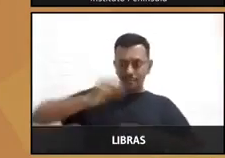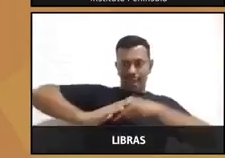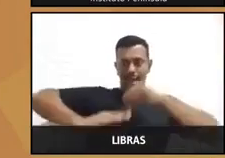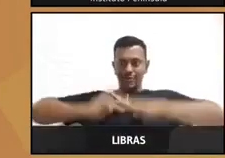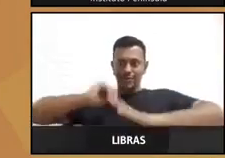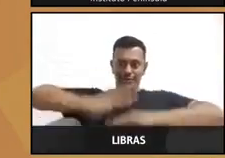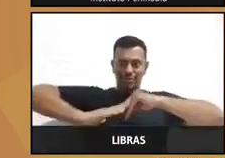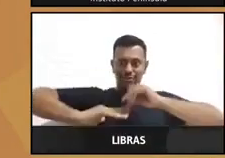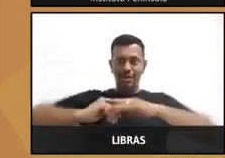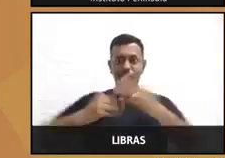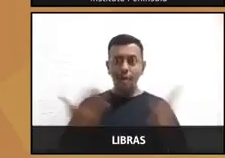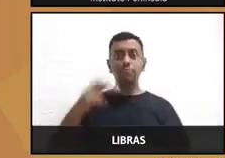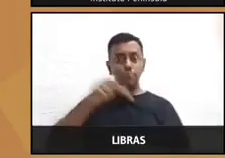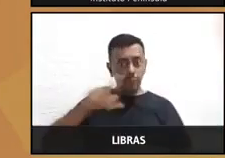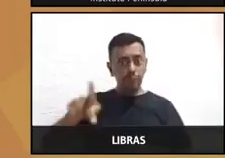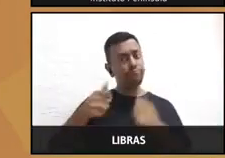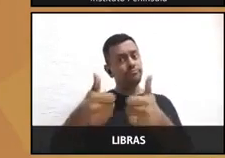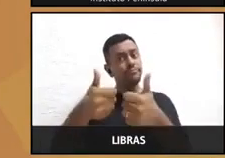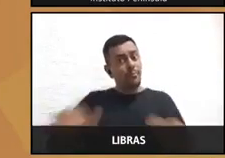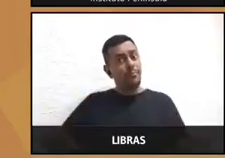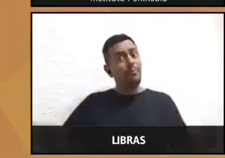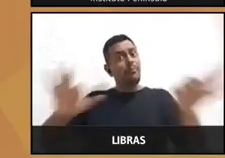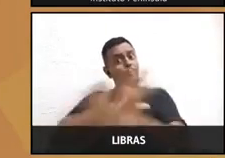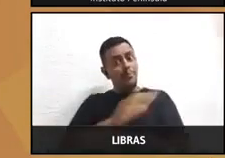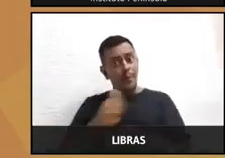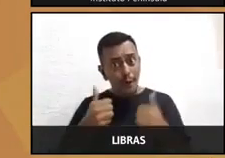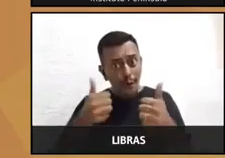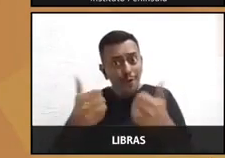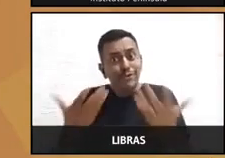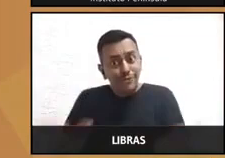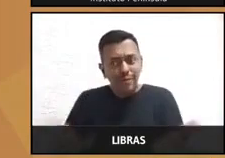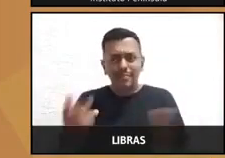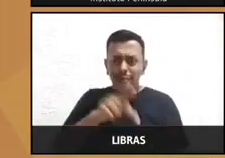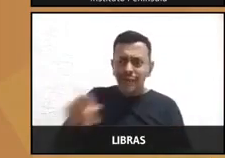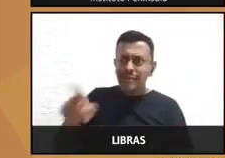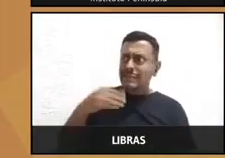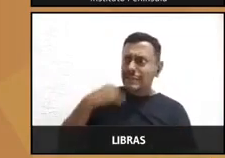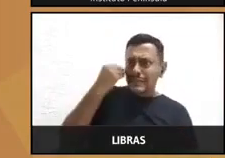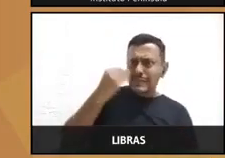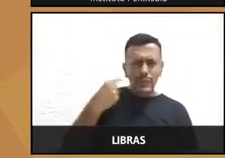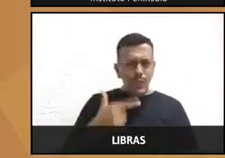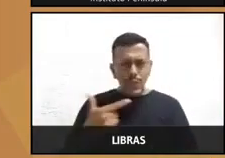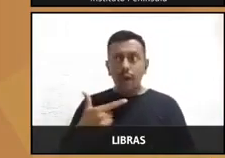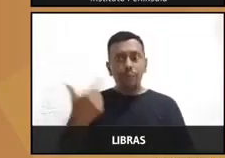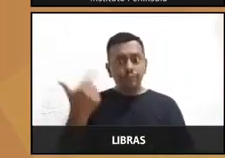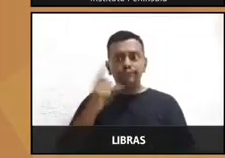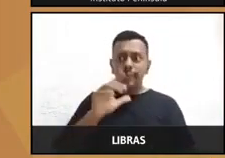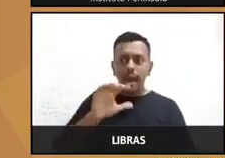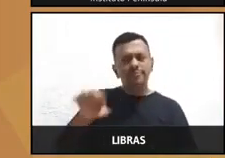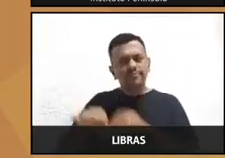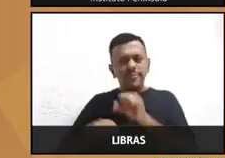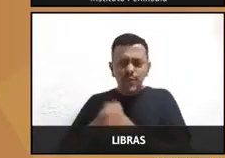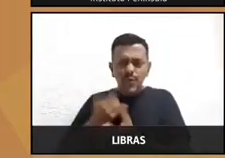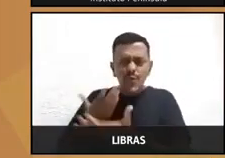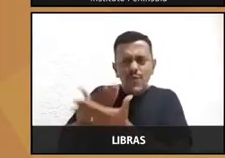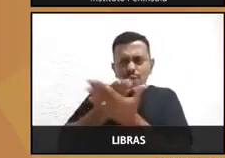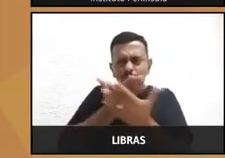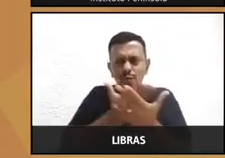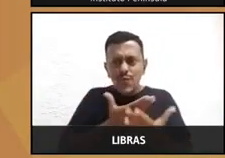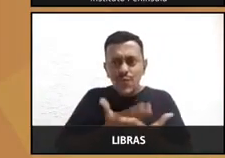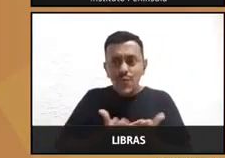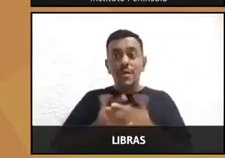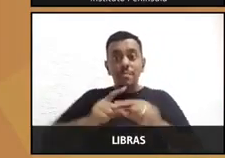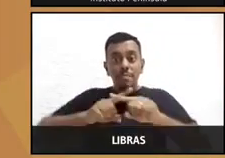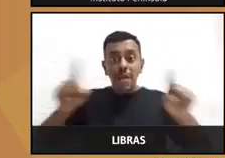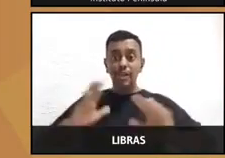para adotá-las, mesmo aqueles que não tinham experiências anteriores. Se no futuro vocês quiserem que isso